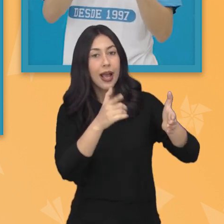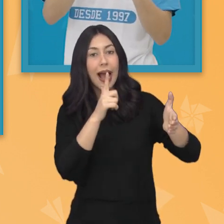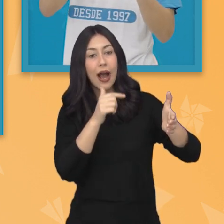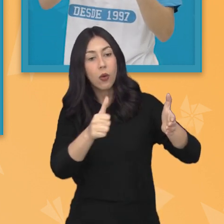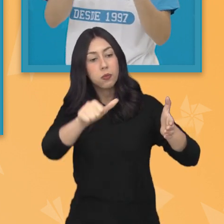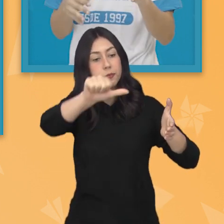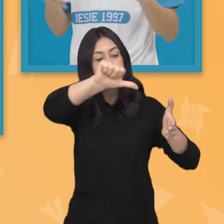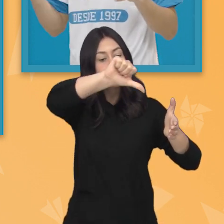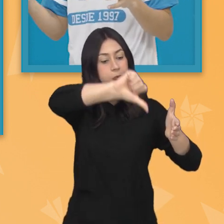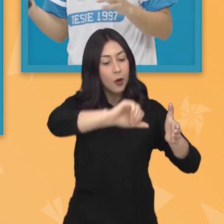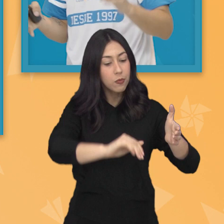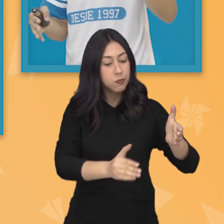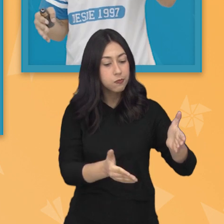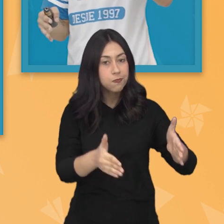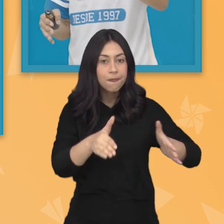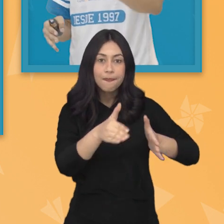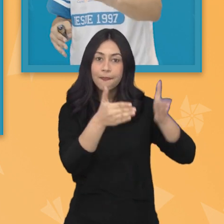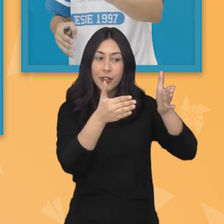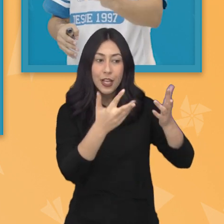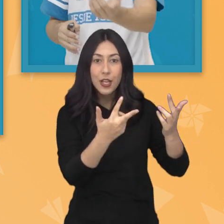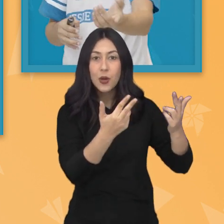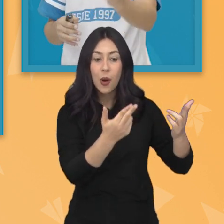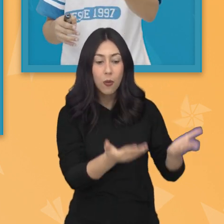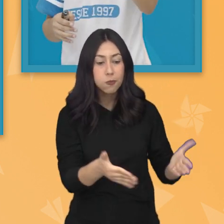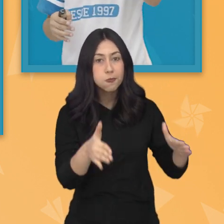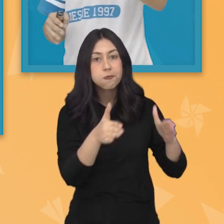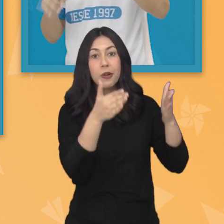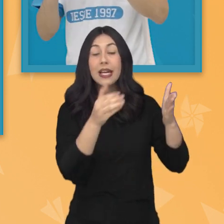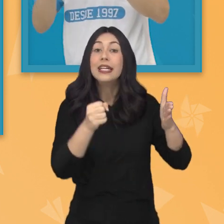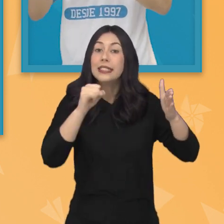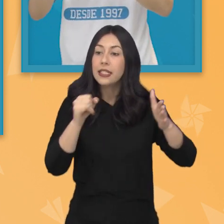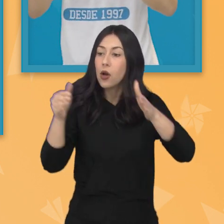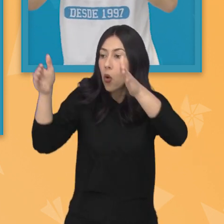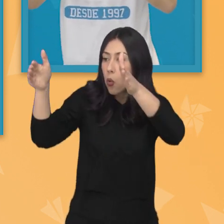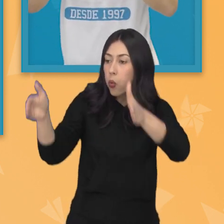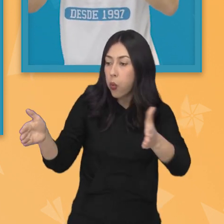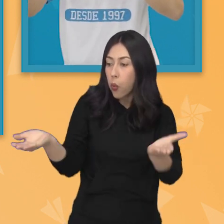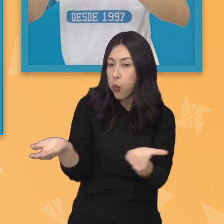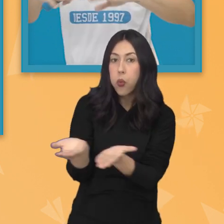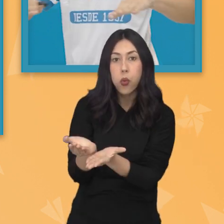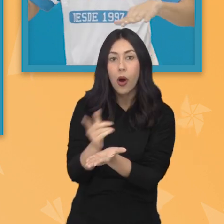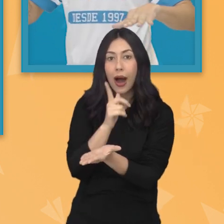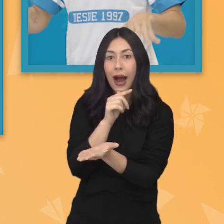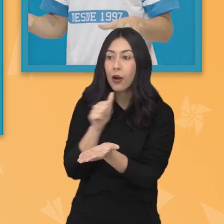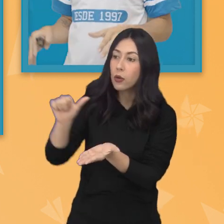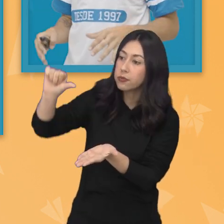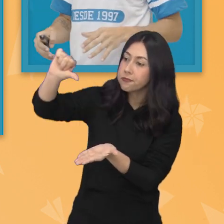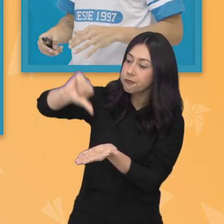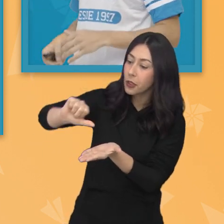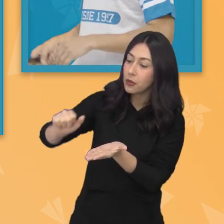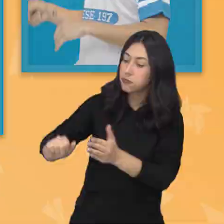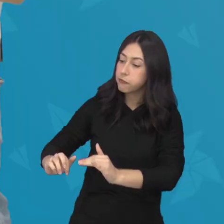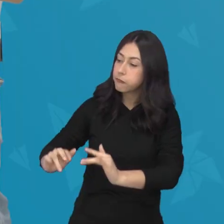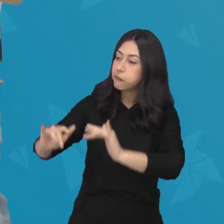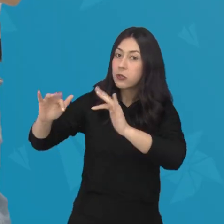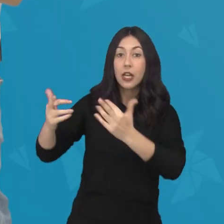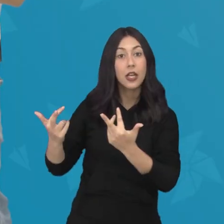essa mesma água dentro de uma bacia, ela conserva o seu volume, entretanto ela vai obter a forma da bacia em que ela está